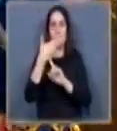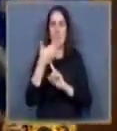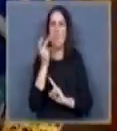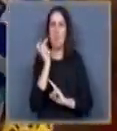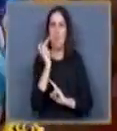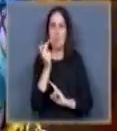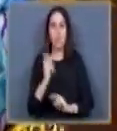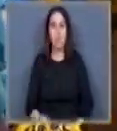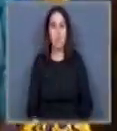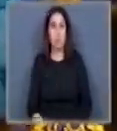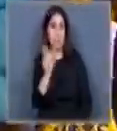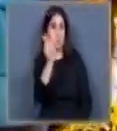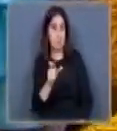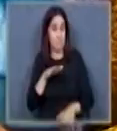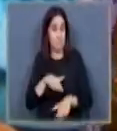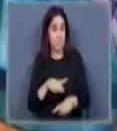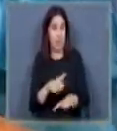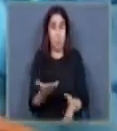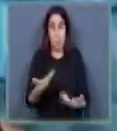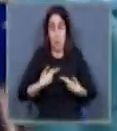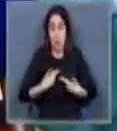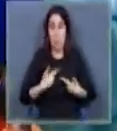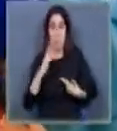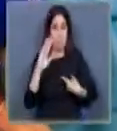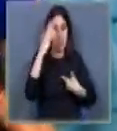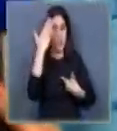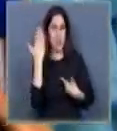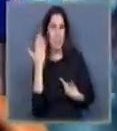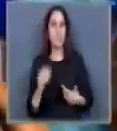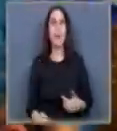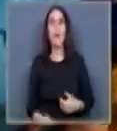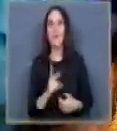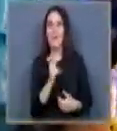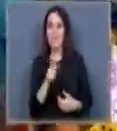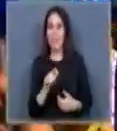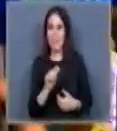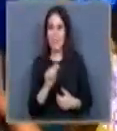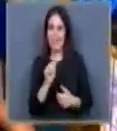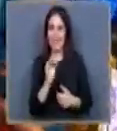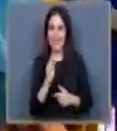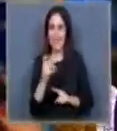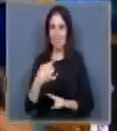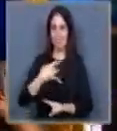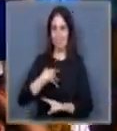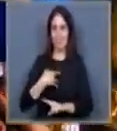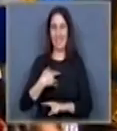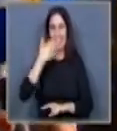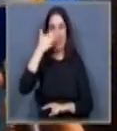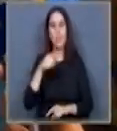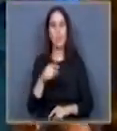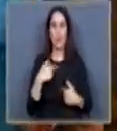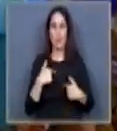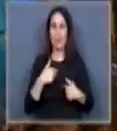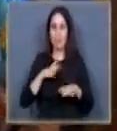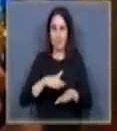E tu para marchar estás cá tu? Claro, se é para marchar, primeiras. A Vanessa está a marchar há mais tempo marcha que eu. Marcha como gente grande. Mais tempo que eu. E tu? Eu marcho há menos